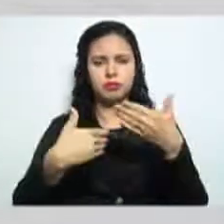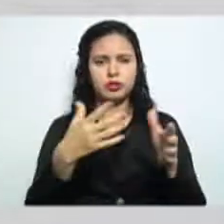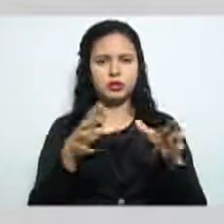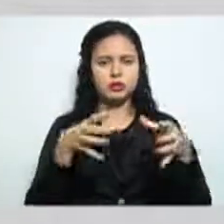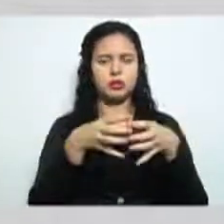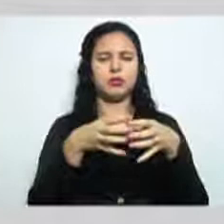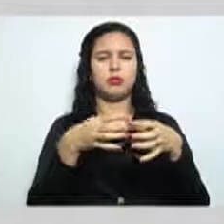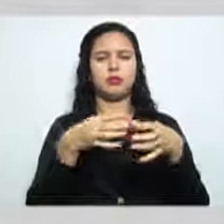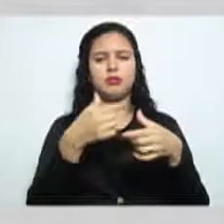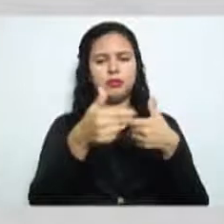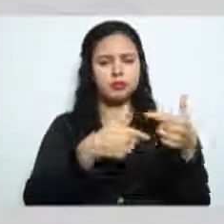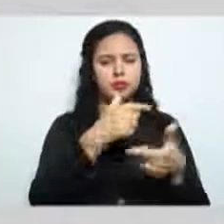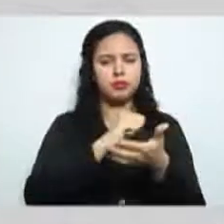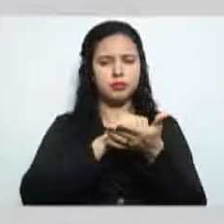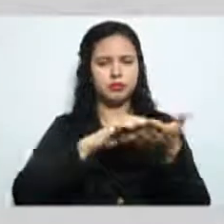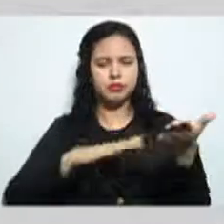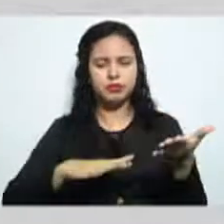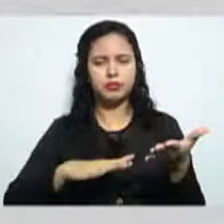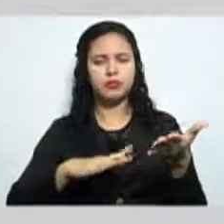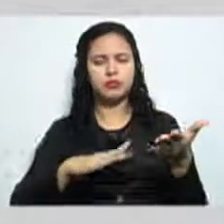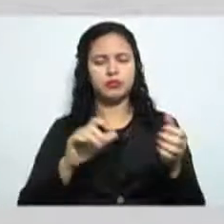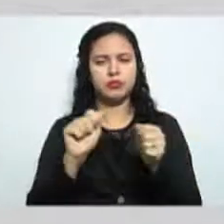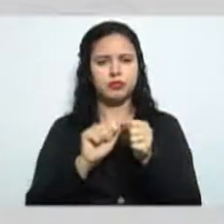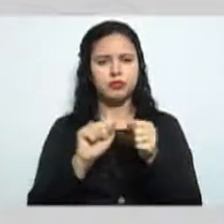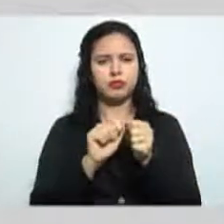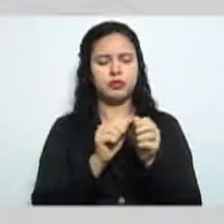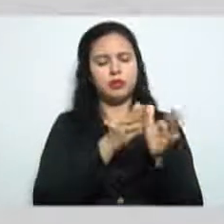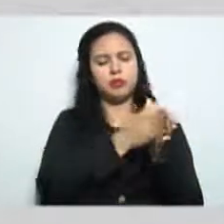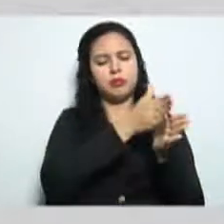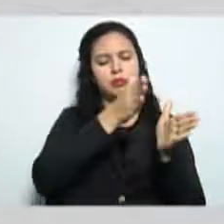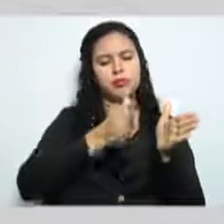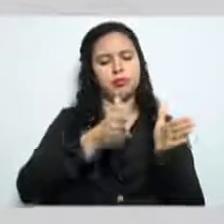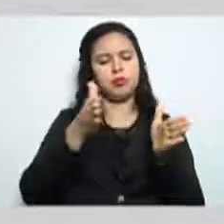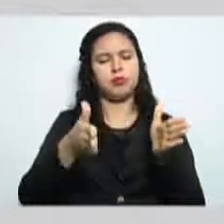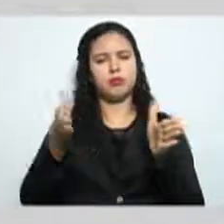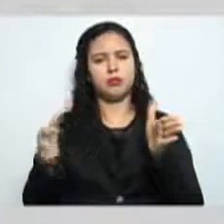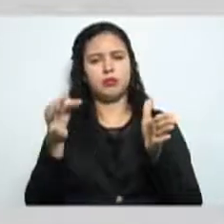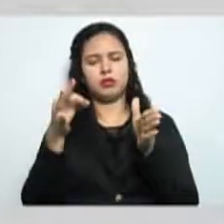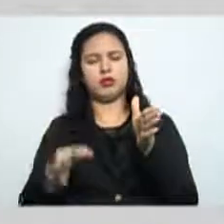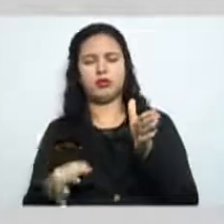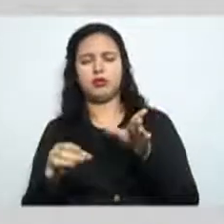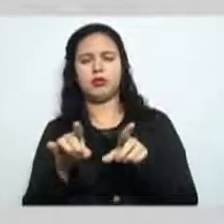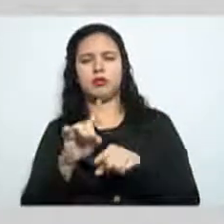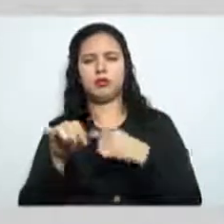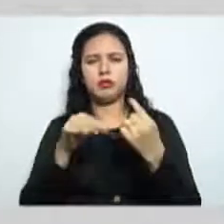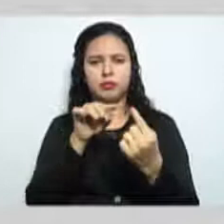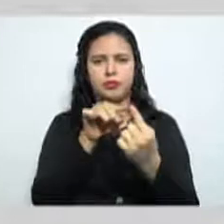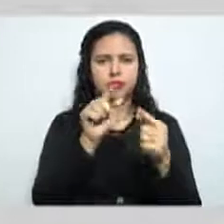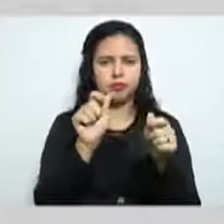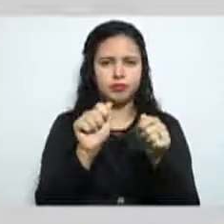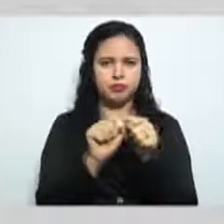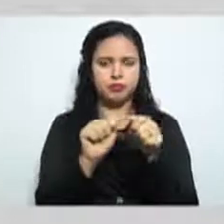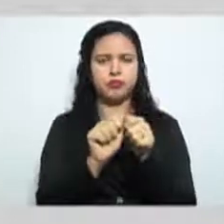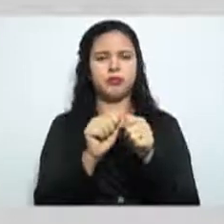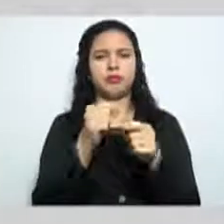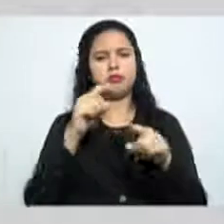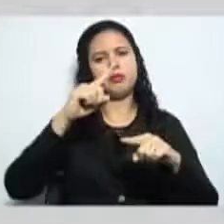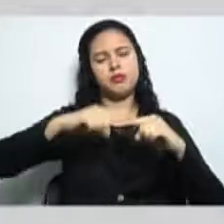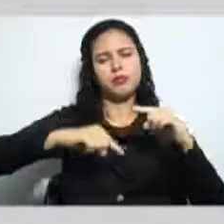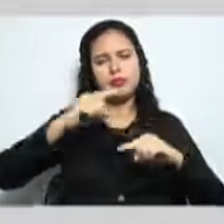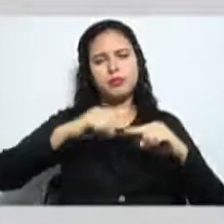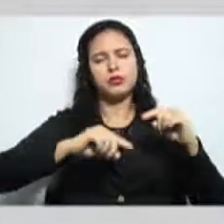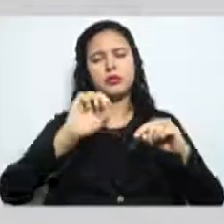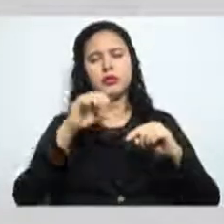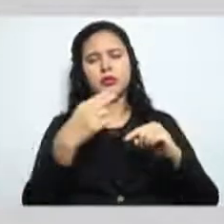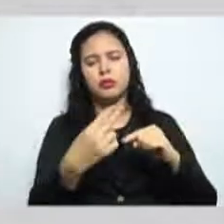de atividades que é realizado numa sequência lógica, com o objetivo de produzir um bem ou um serviço, que